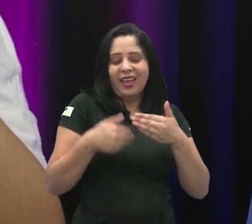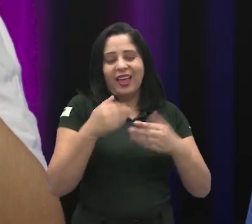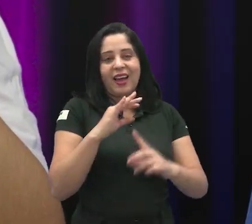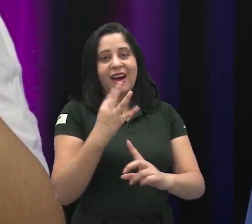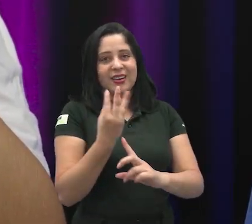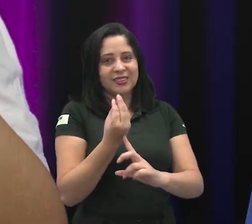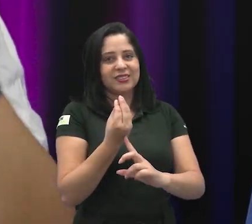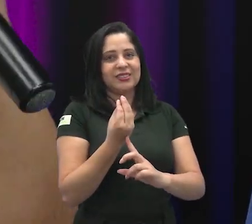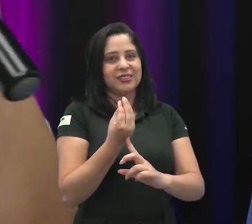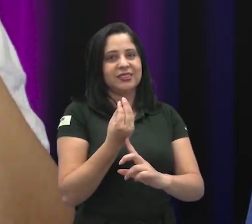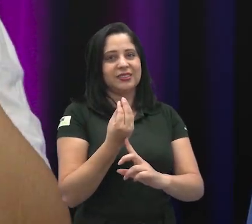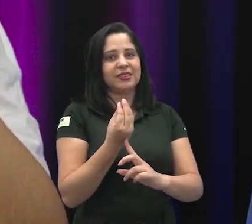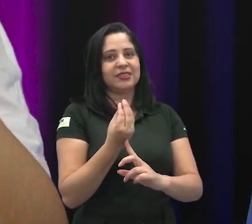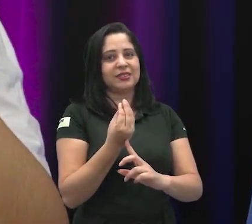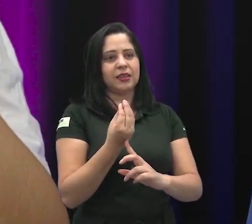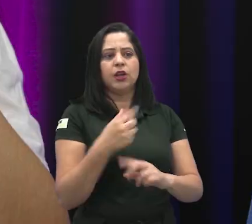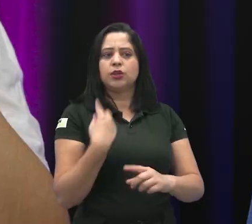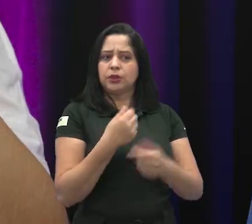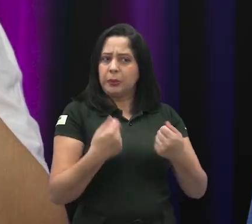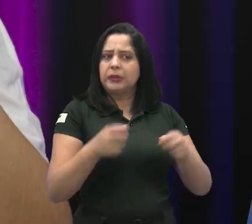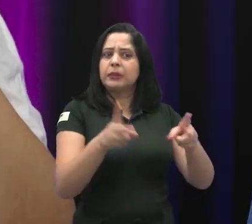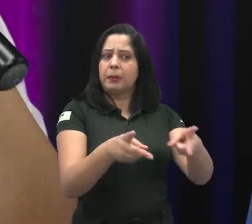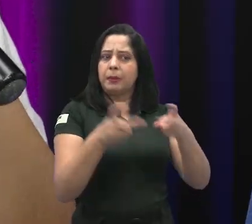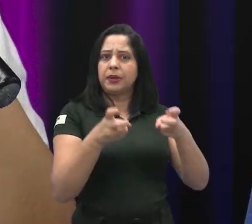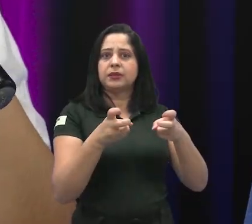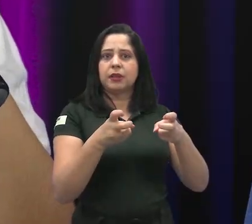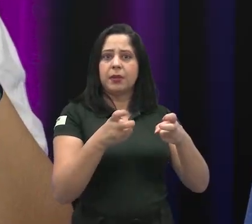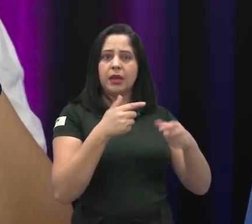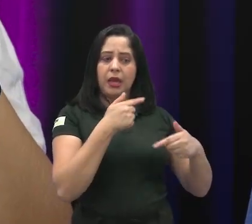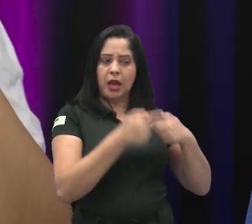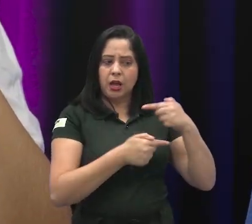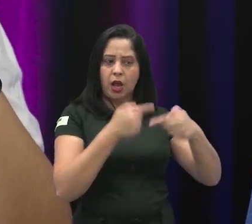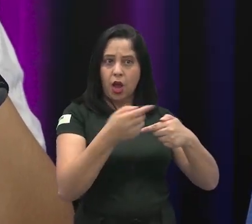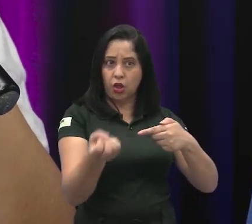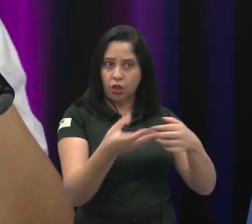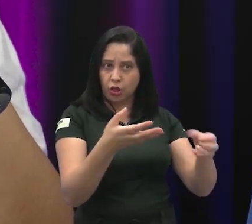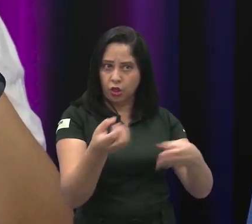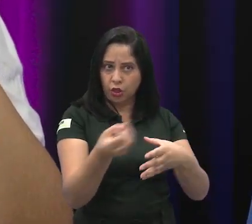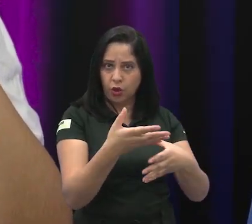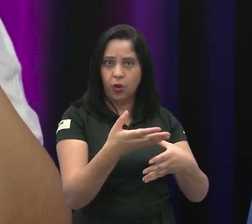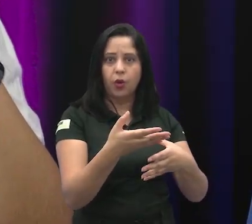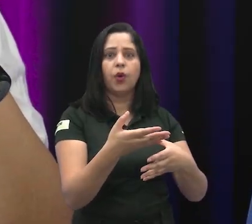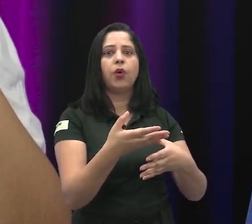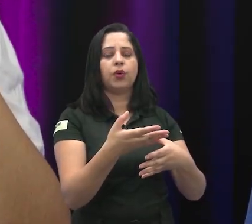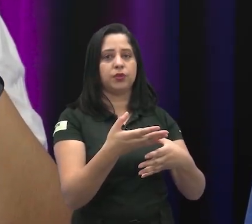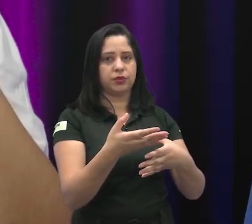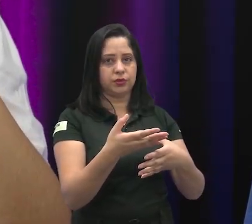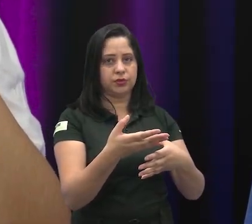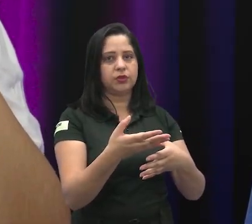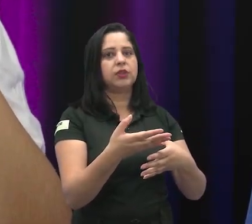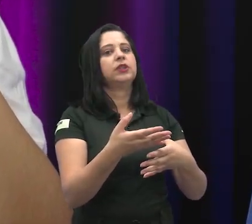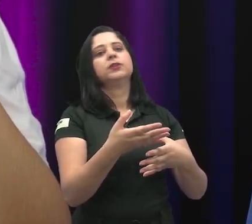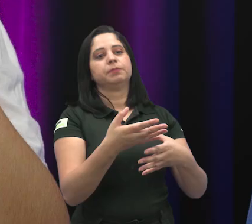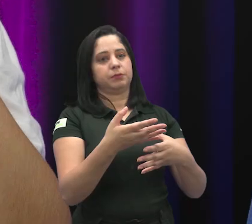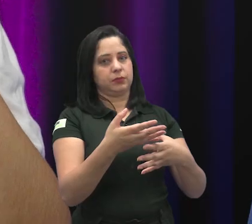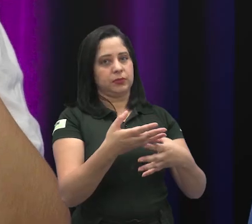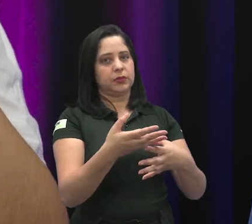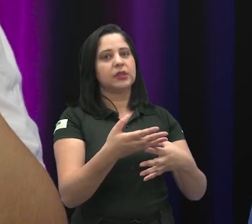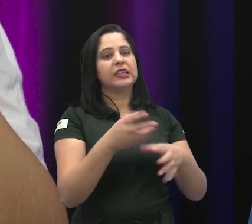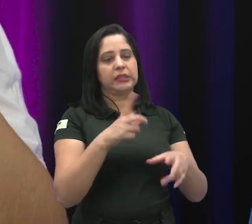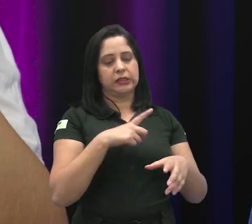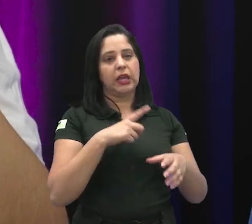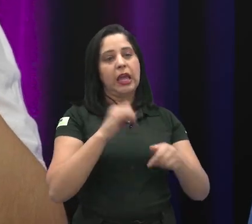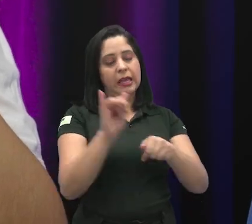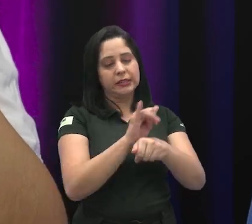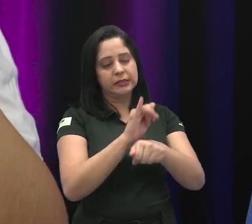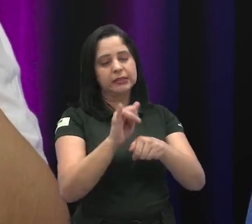é uma forma boa da gente perceber que a nova geração tá vindo, novos caminhos estão vindo, novas formas de enxergar o